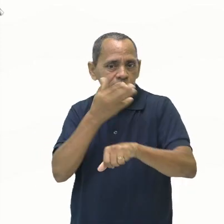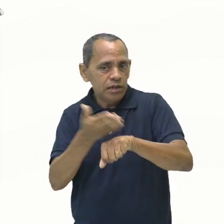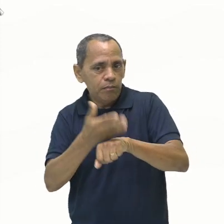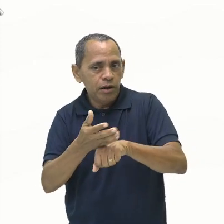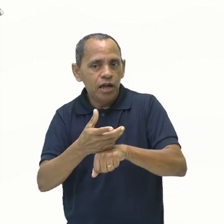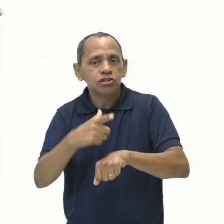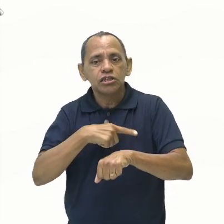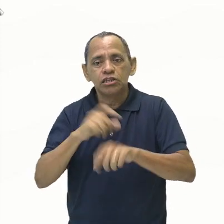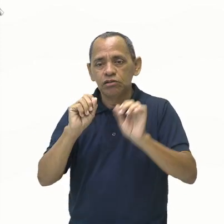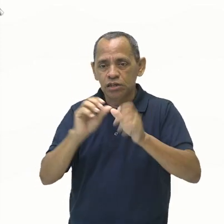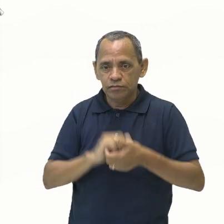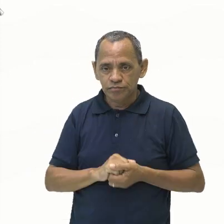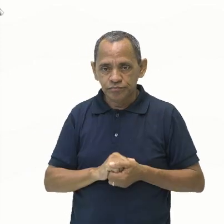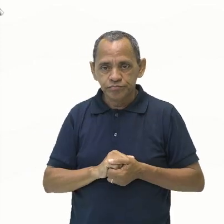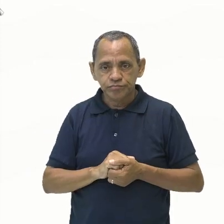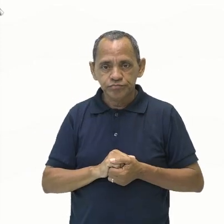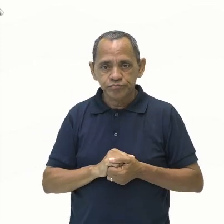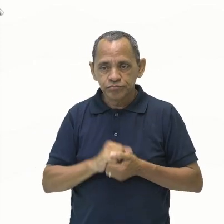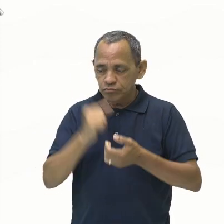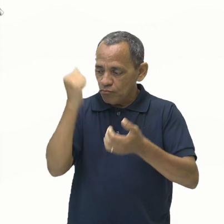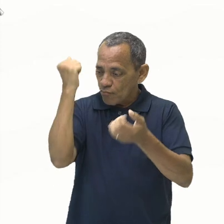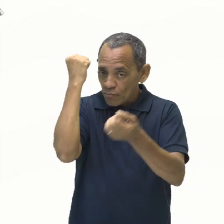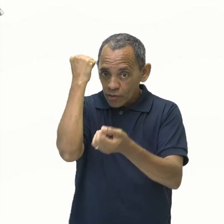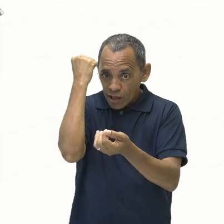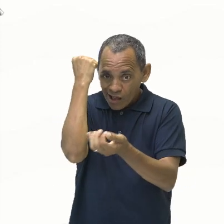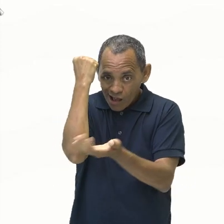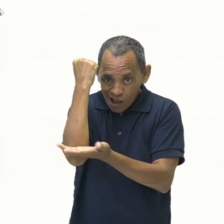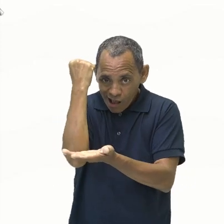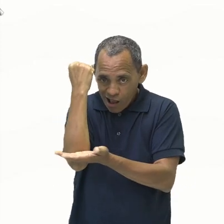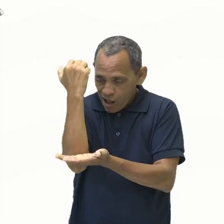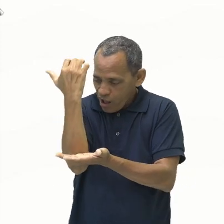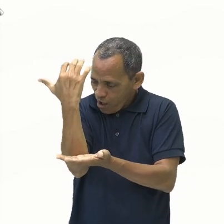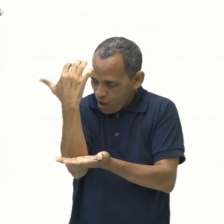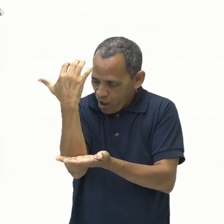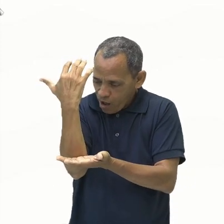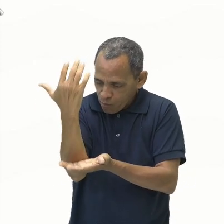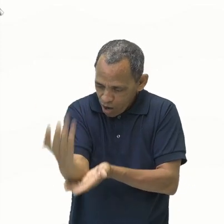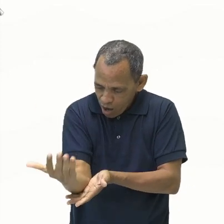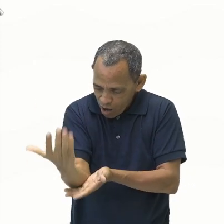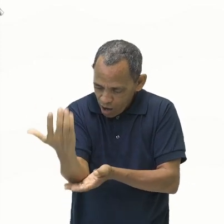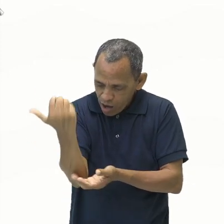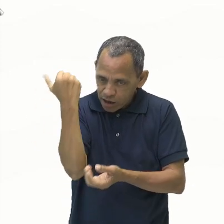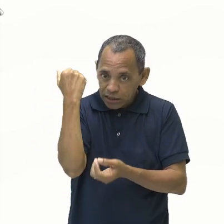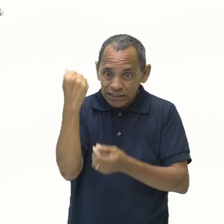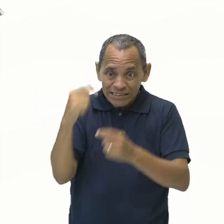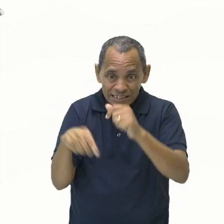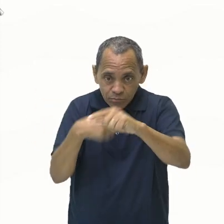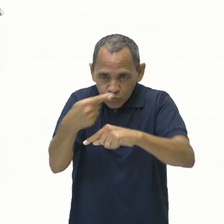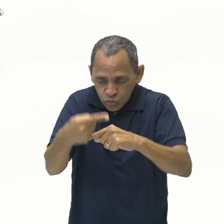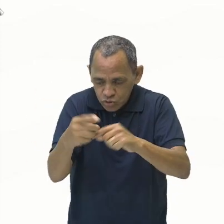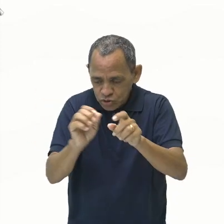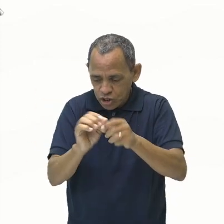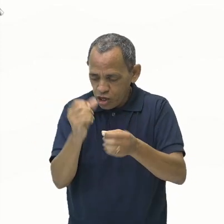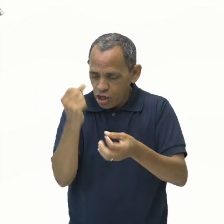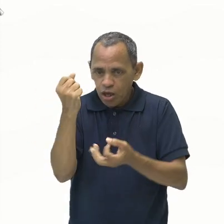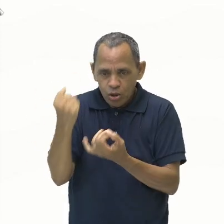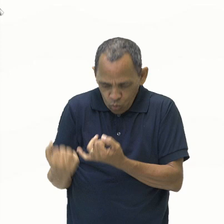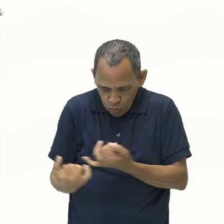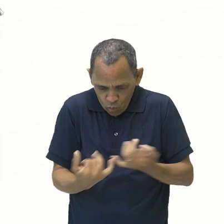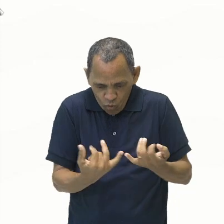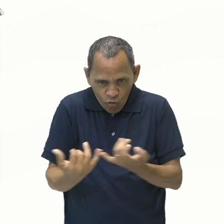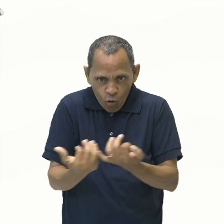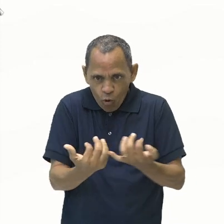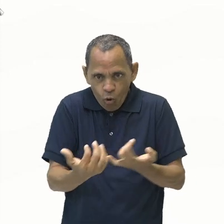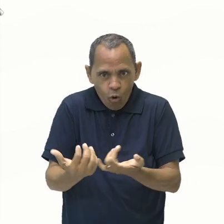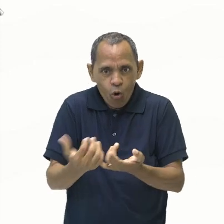ocasiona justamente a queima daquela mata nativa, que a princípio ela é utilizada justamente para poder